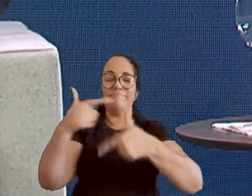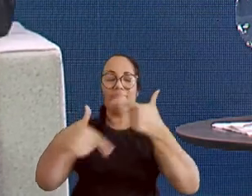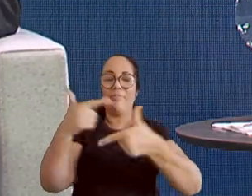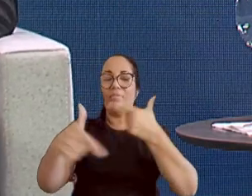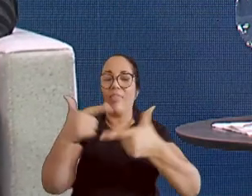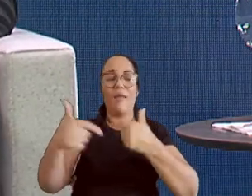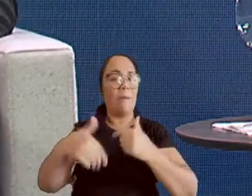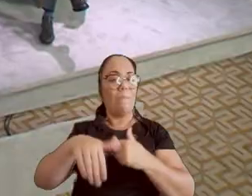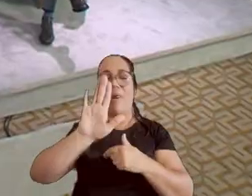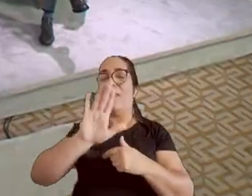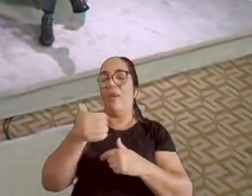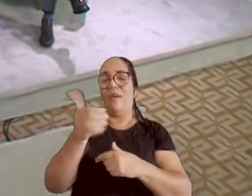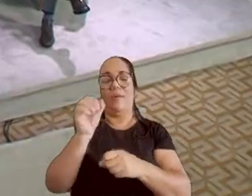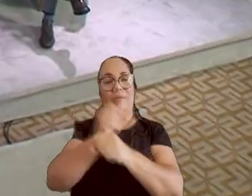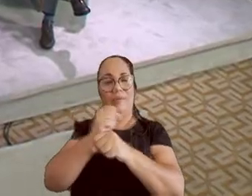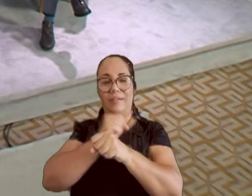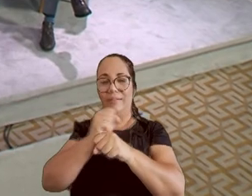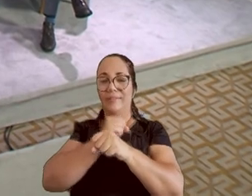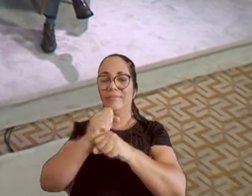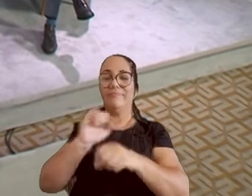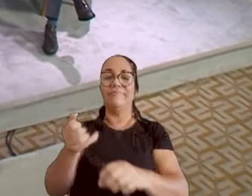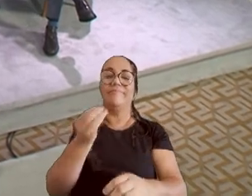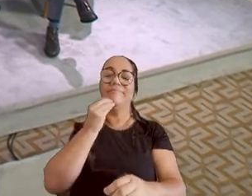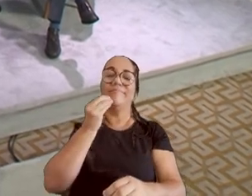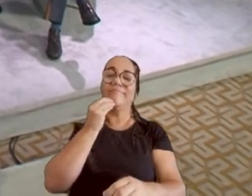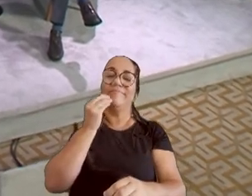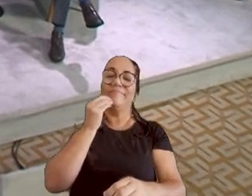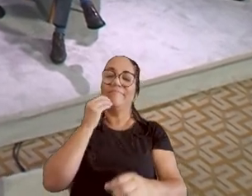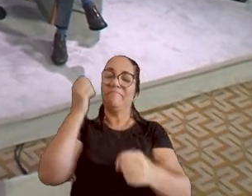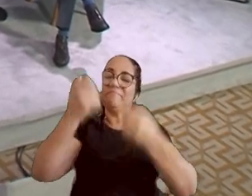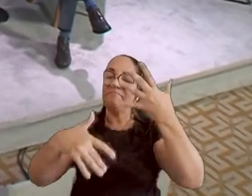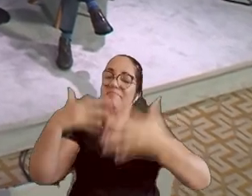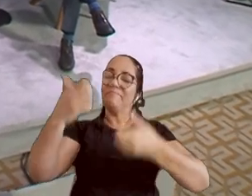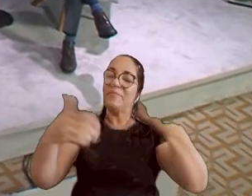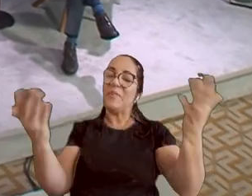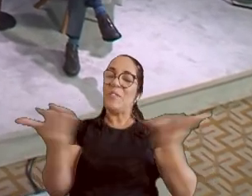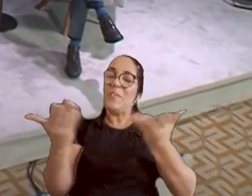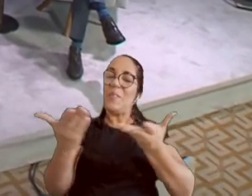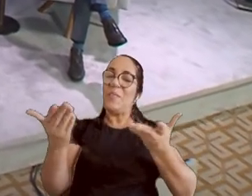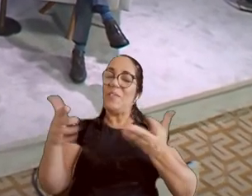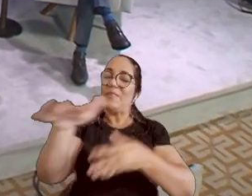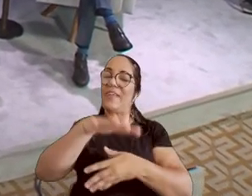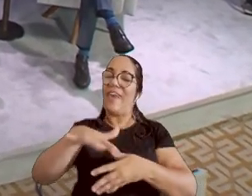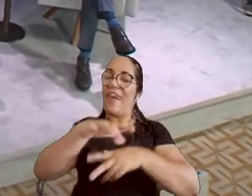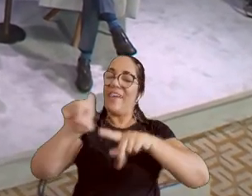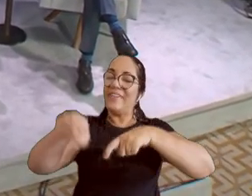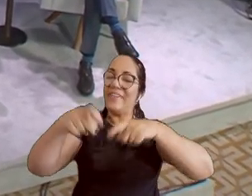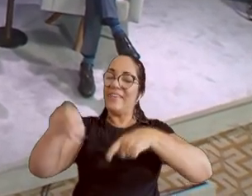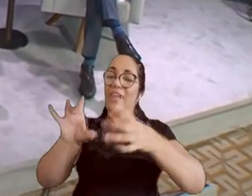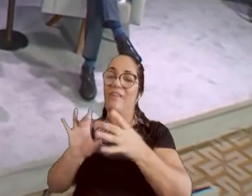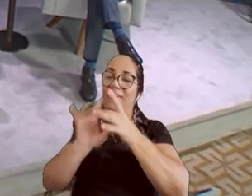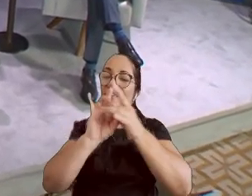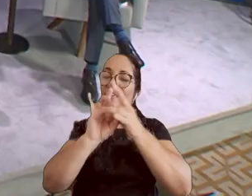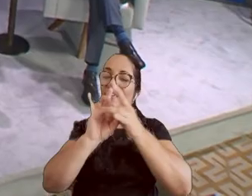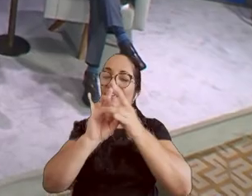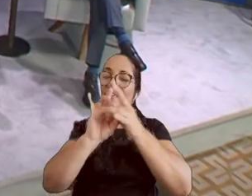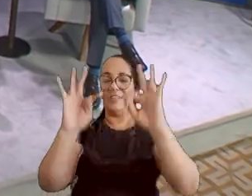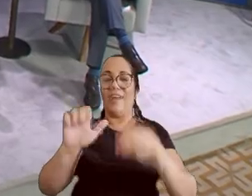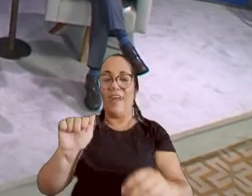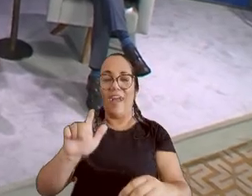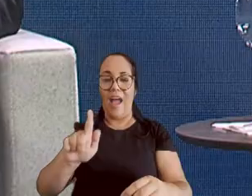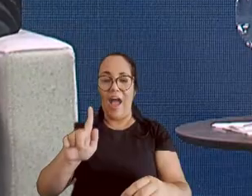só a gente tem essa oportunidade de falar um pouco do que que tá acontecendo do ponto de vista de inovação e tecnologia no Agro já mostra que de fato tem uma uma